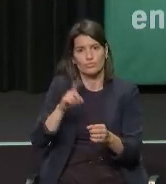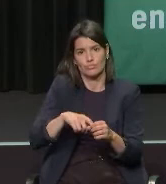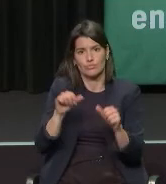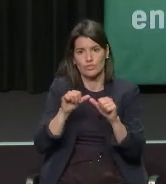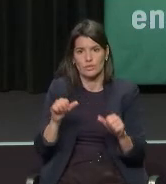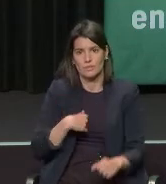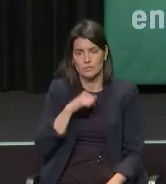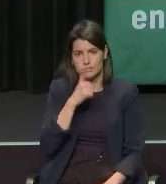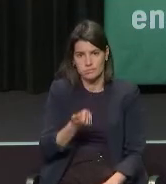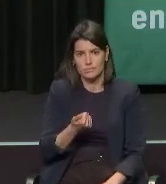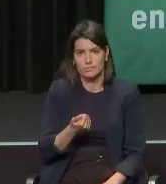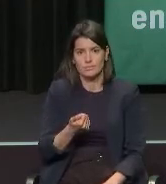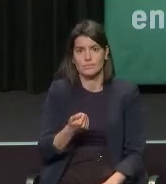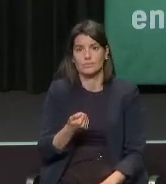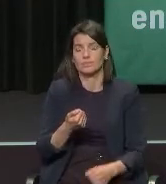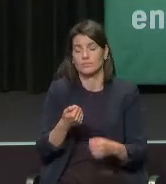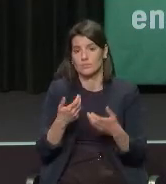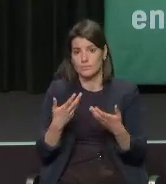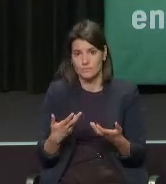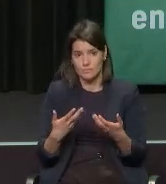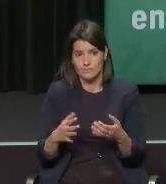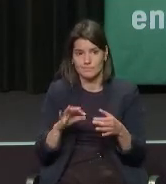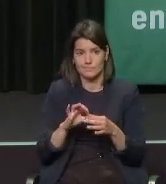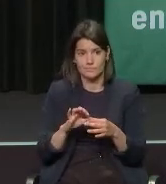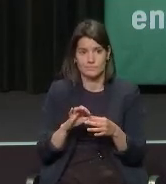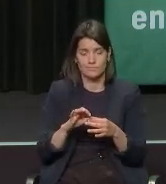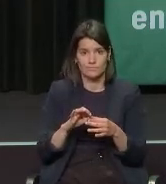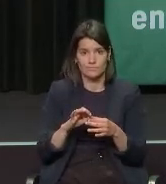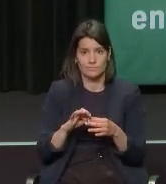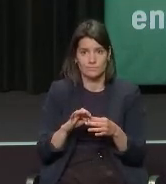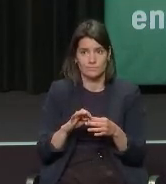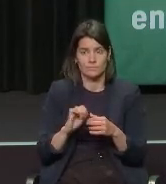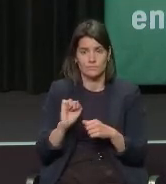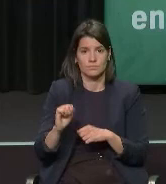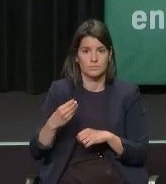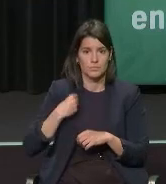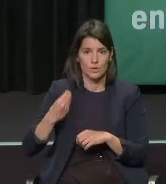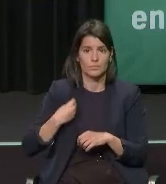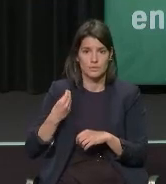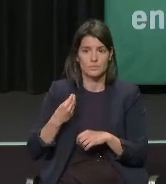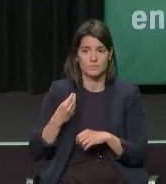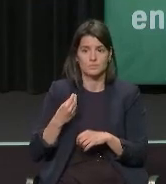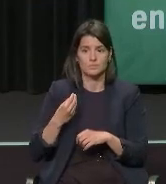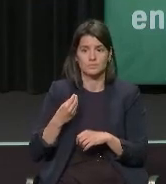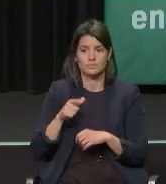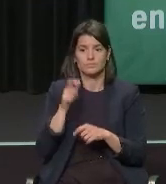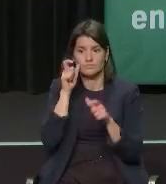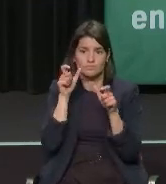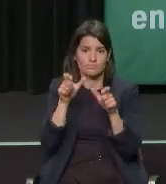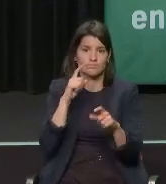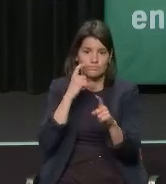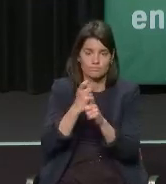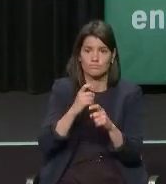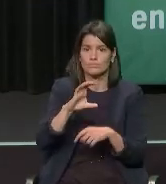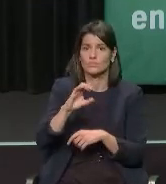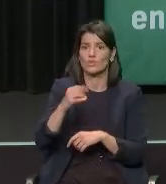sistema. Quando agora há este push, esta preocupação com a monitorização do